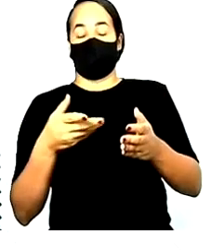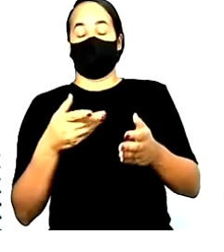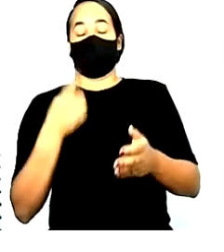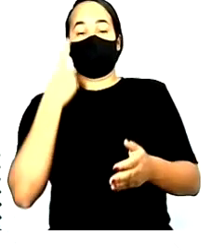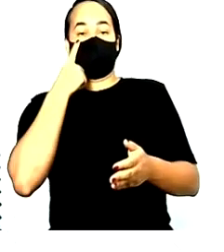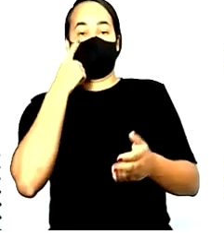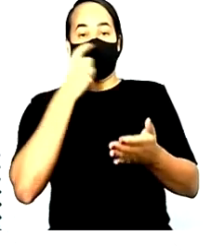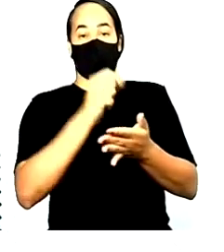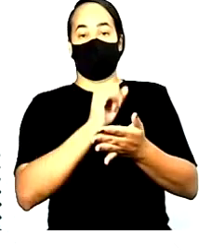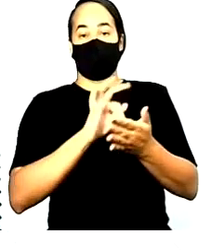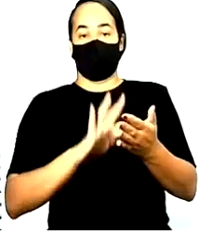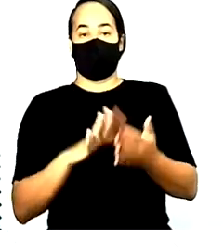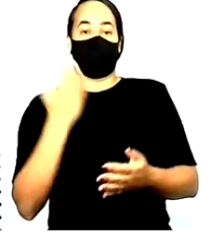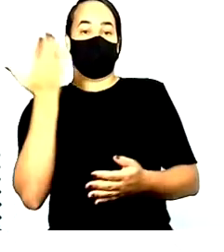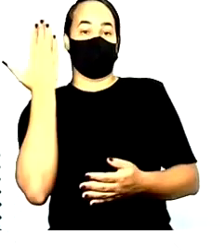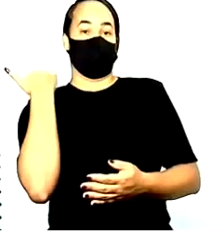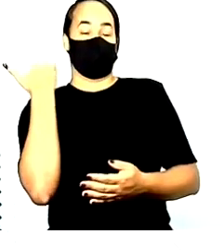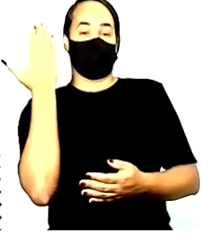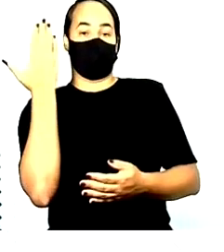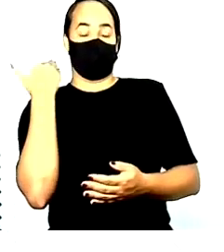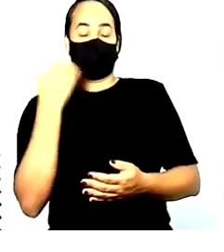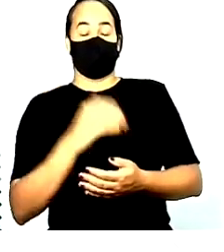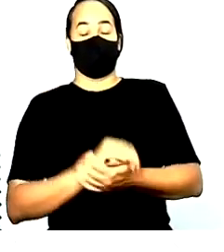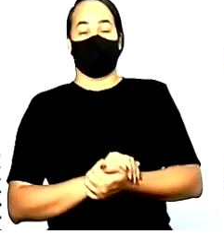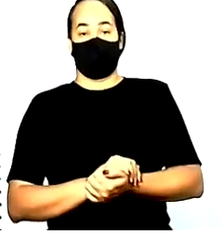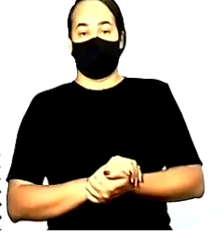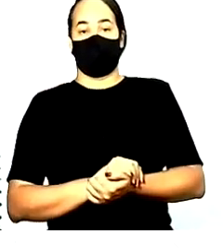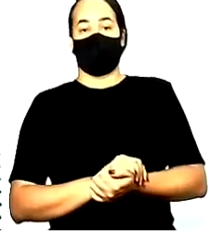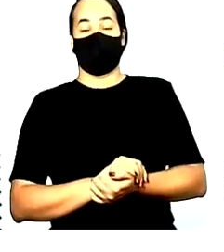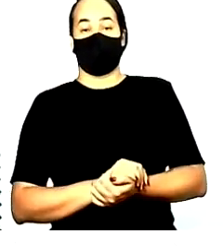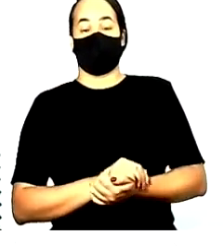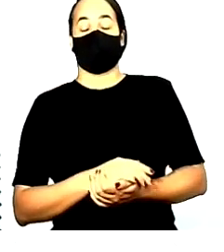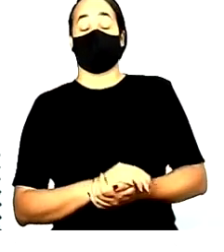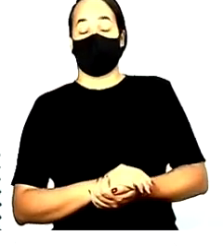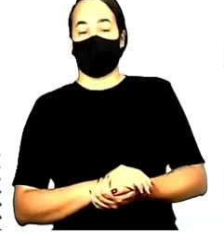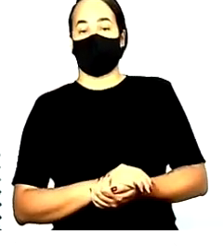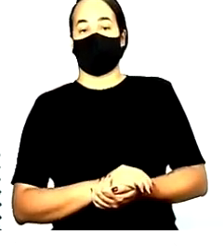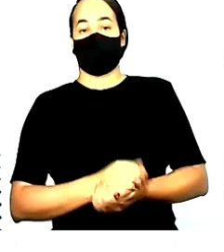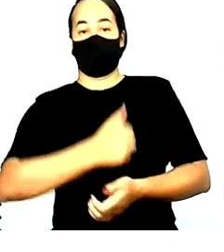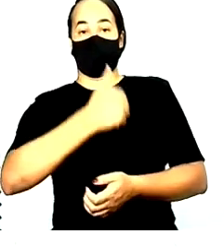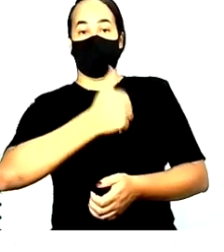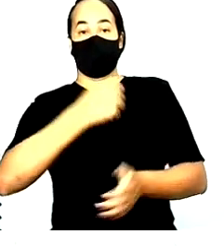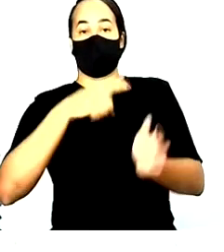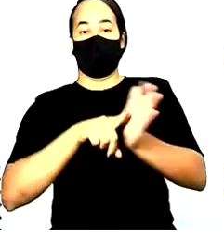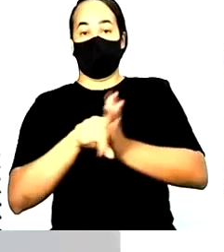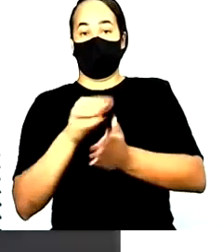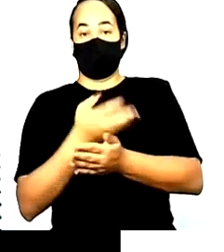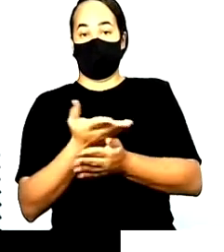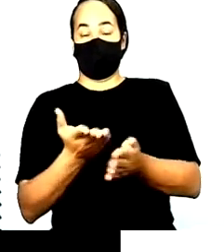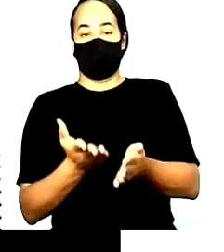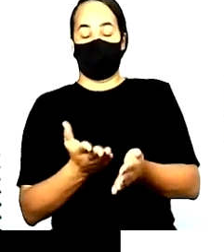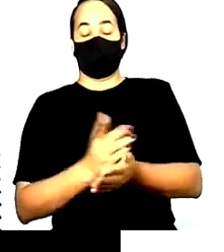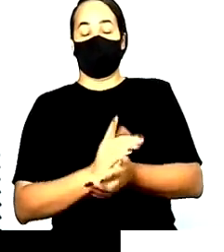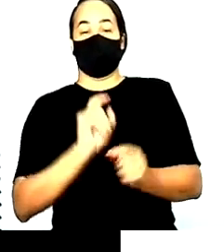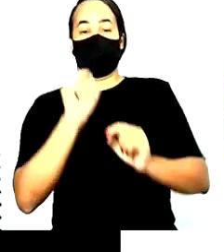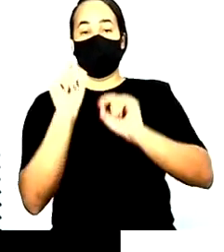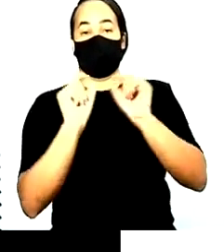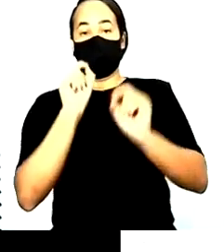corrigir as atividades que foi passada na aula 3, na aula anterior. A primeira pergunta que foi feita foi: o que